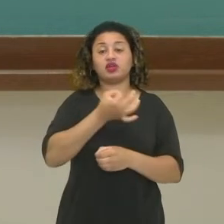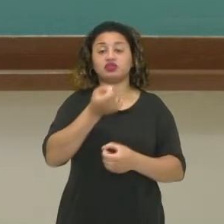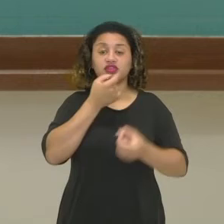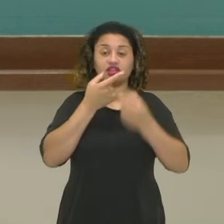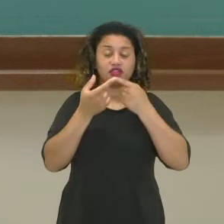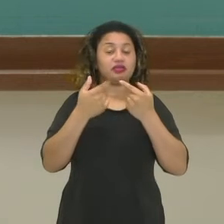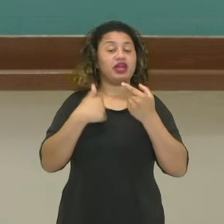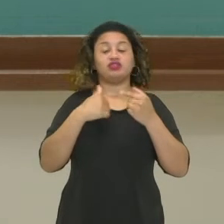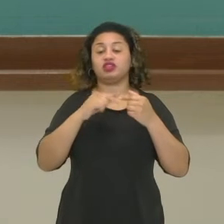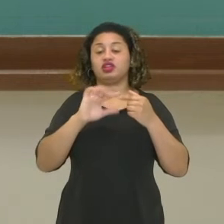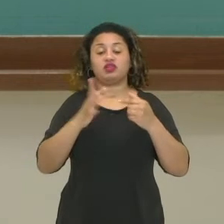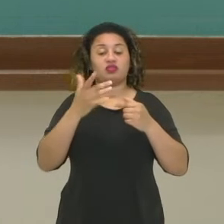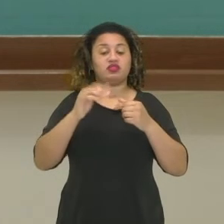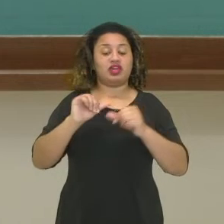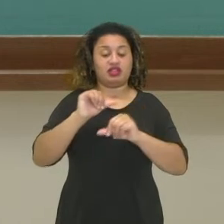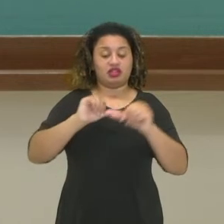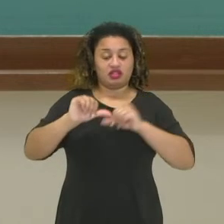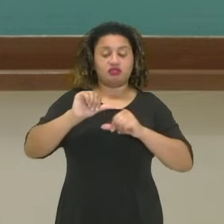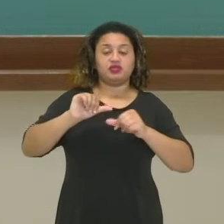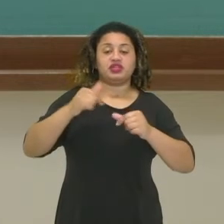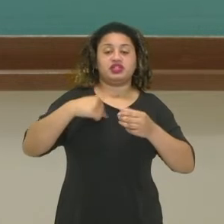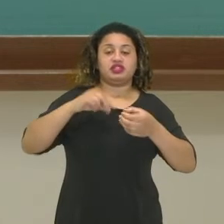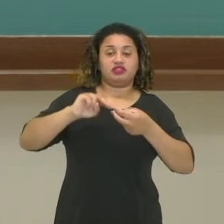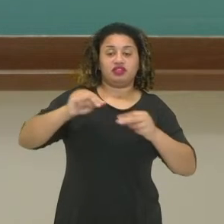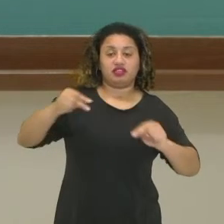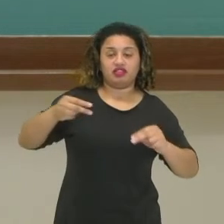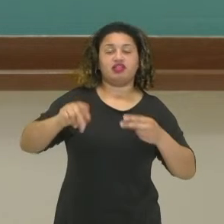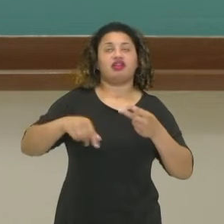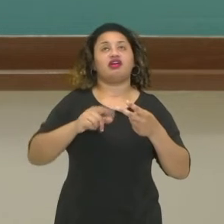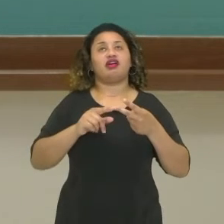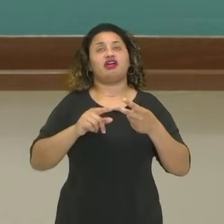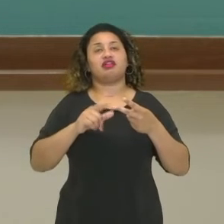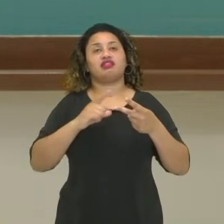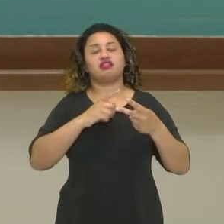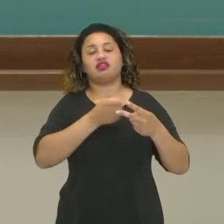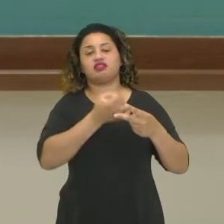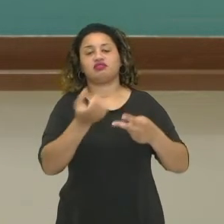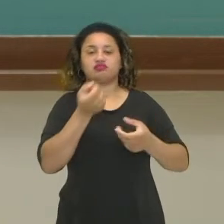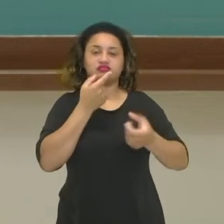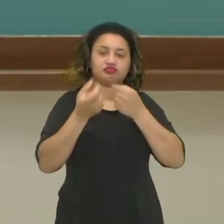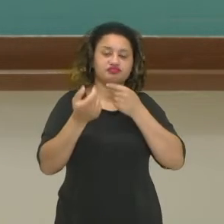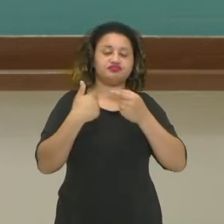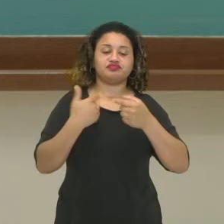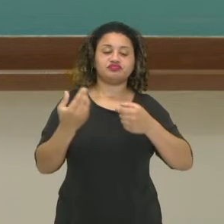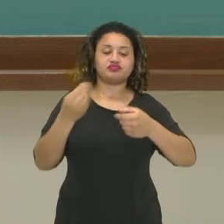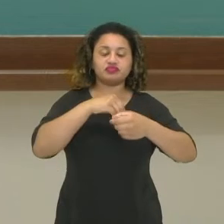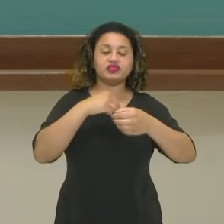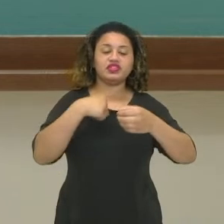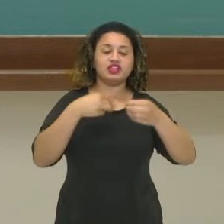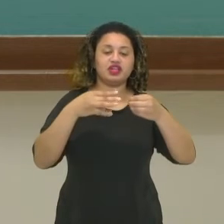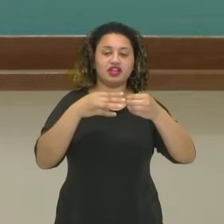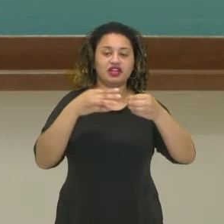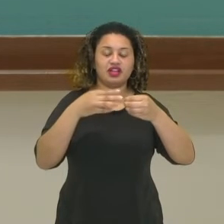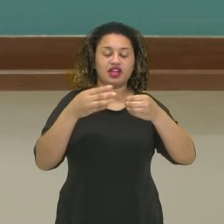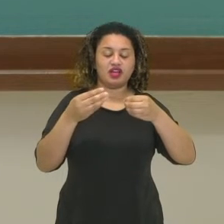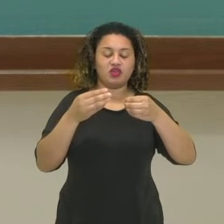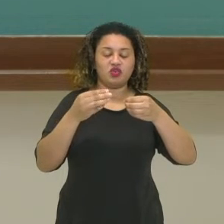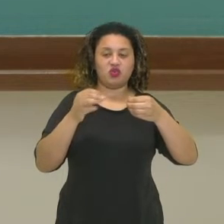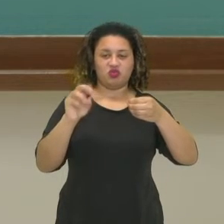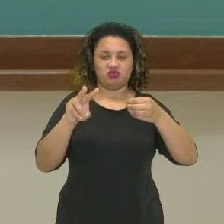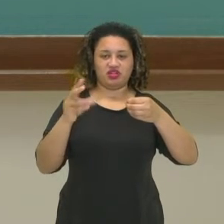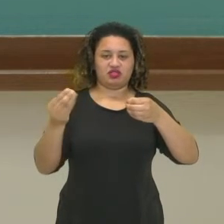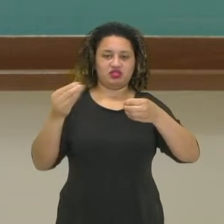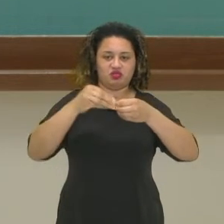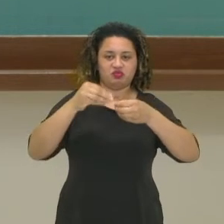a transcriptase reversa, alguns não deixam que o vírus entre lá no DNA, né? Altere o